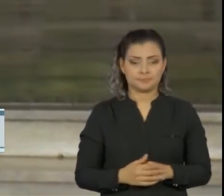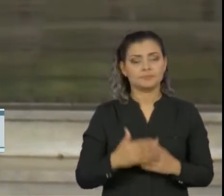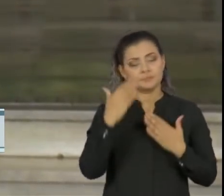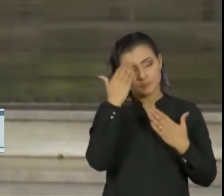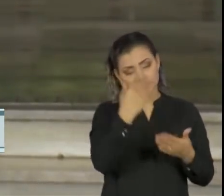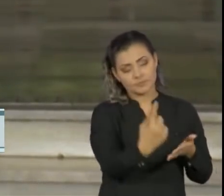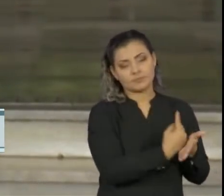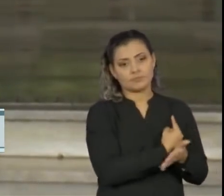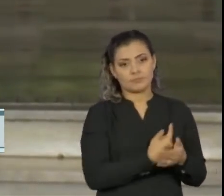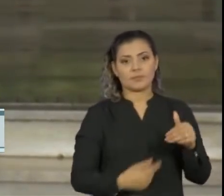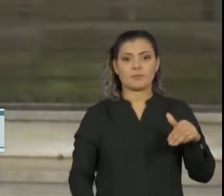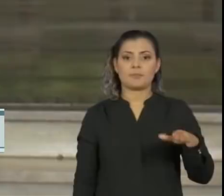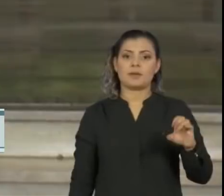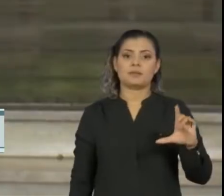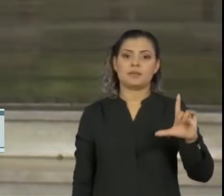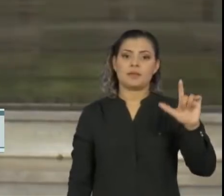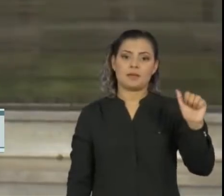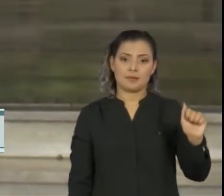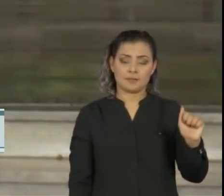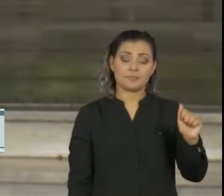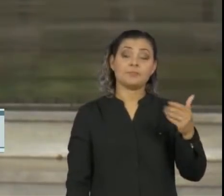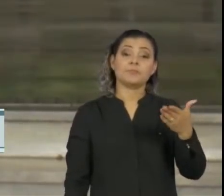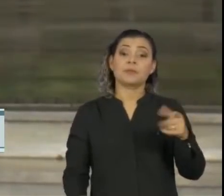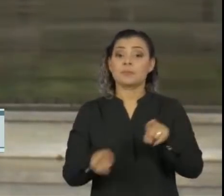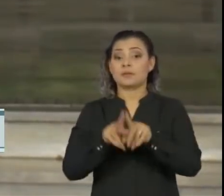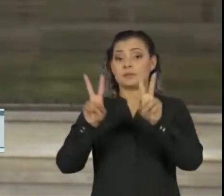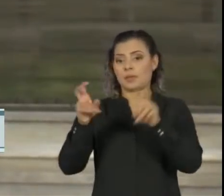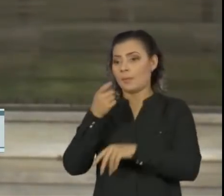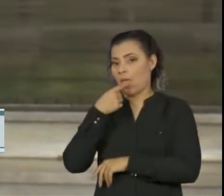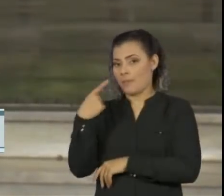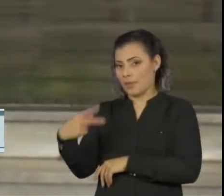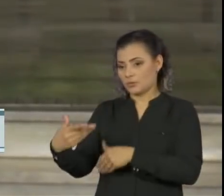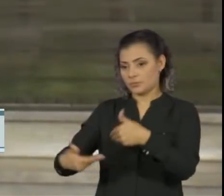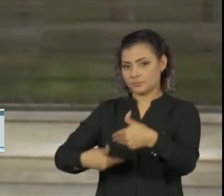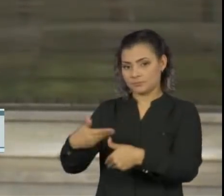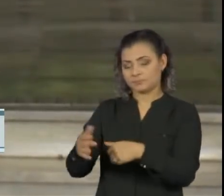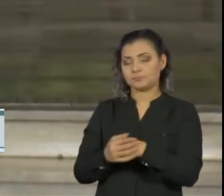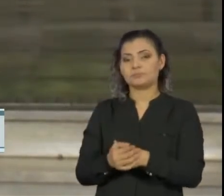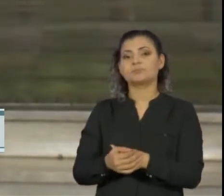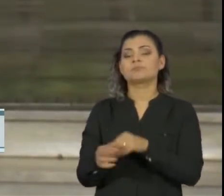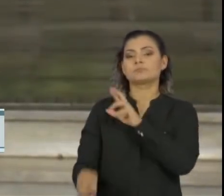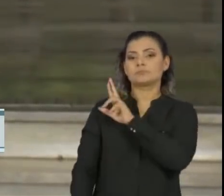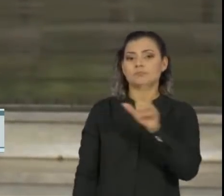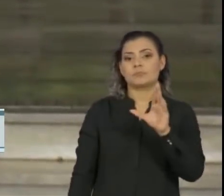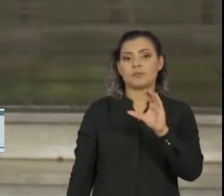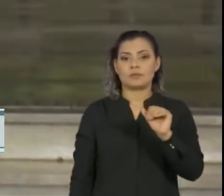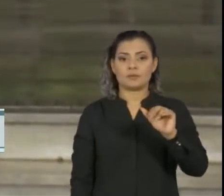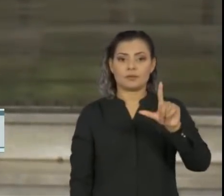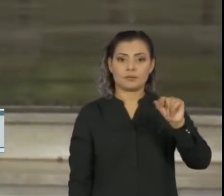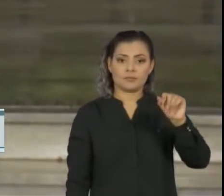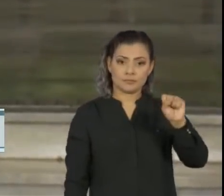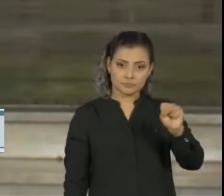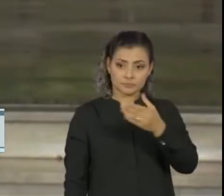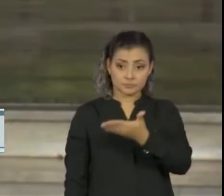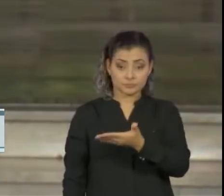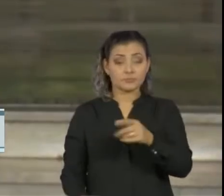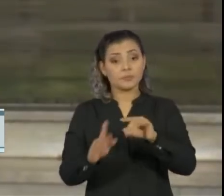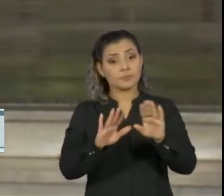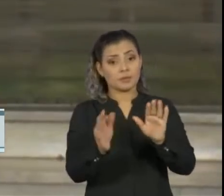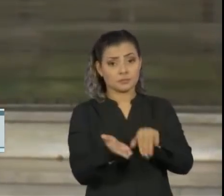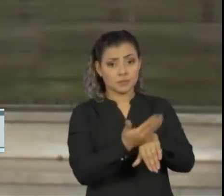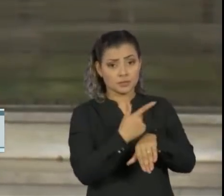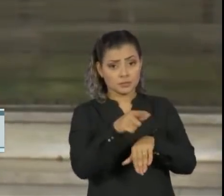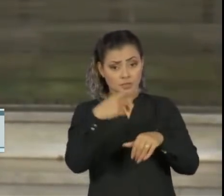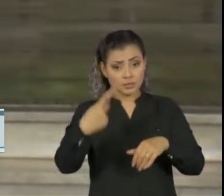Obrigado, Marcela. Em relação à cloroquina, vai responder o Dr. Carlos Carvalho, mas já posso antecipar